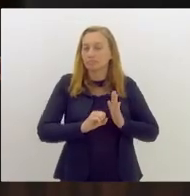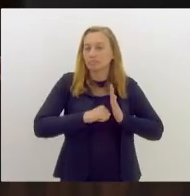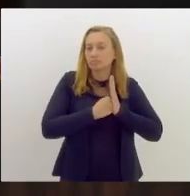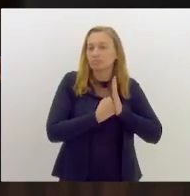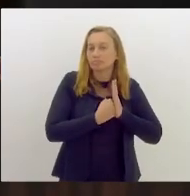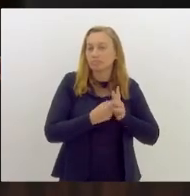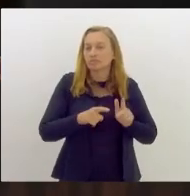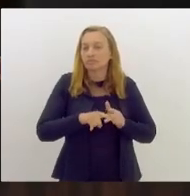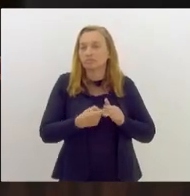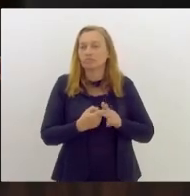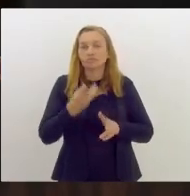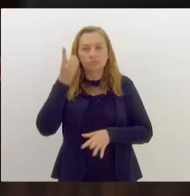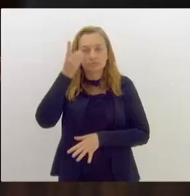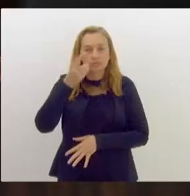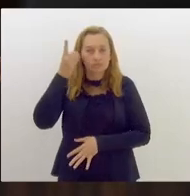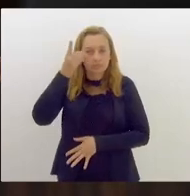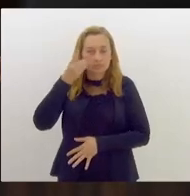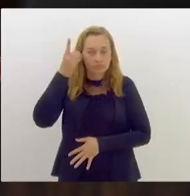deputado